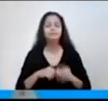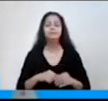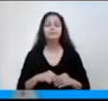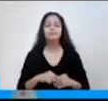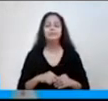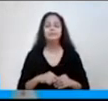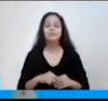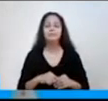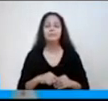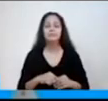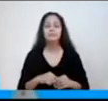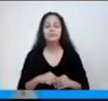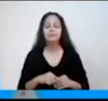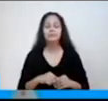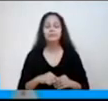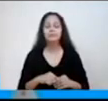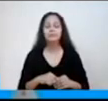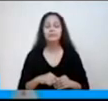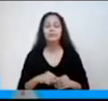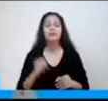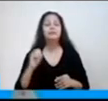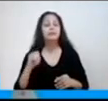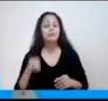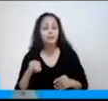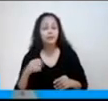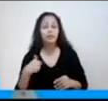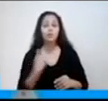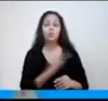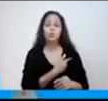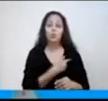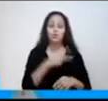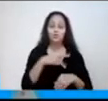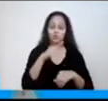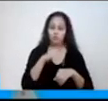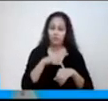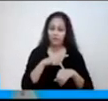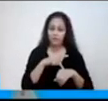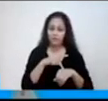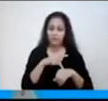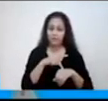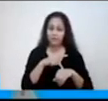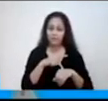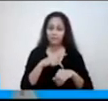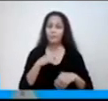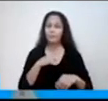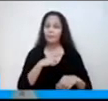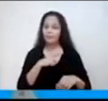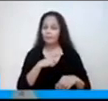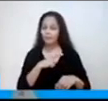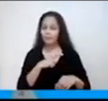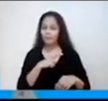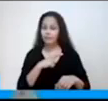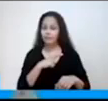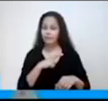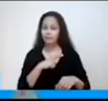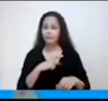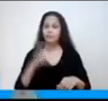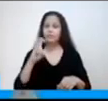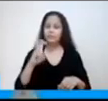Por quê que a maioria é de negros? Se, no nosso país, temos cerca aí, de acordo com o último